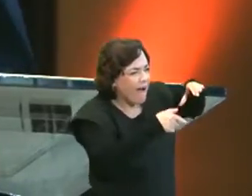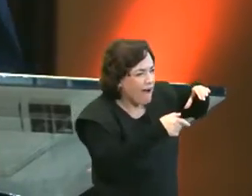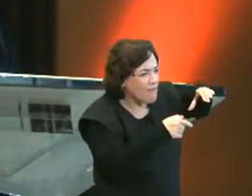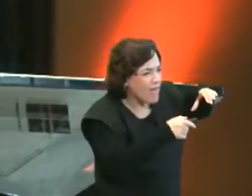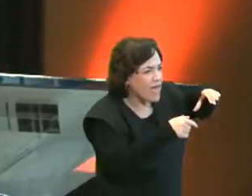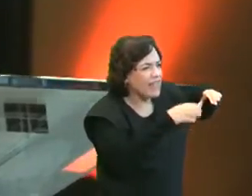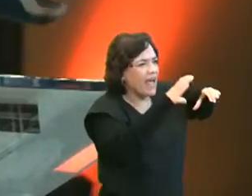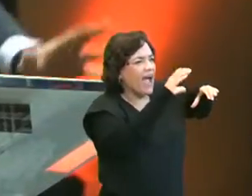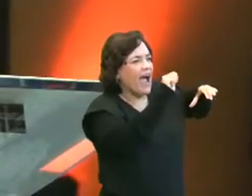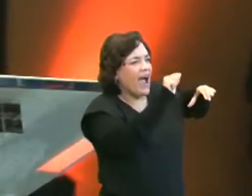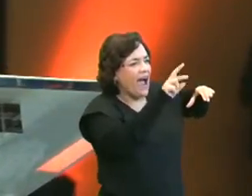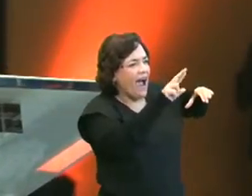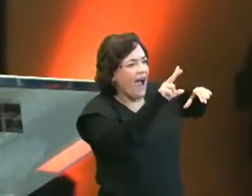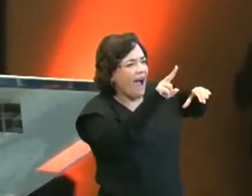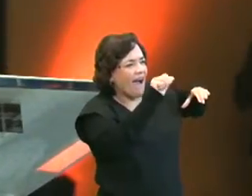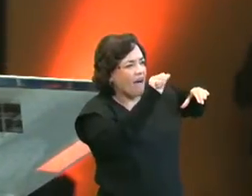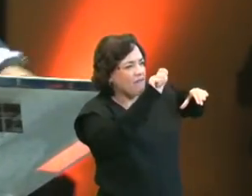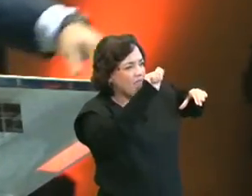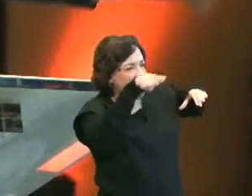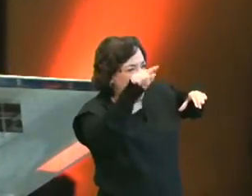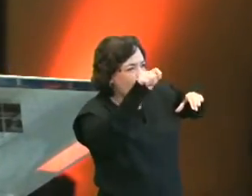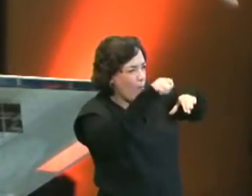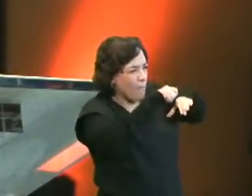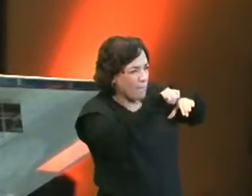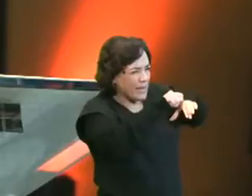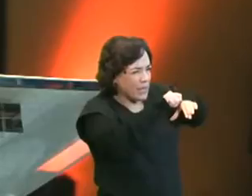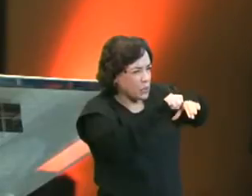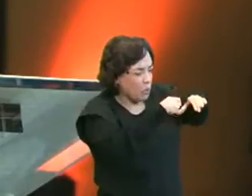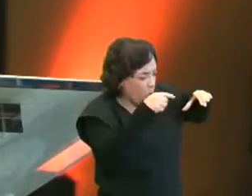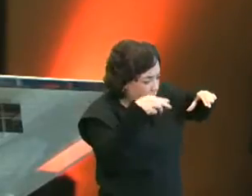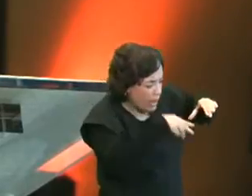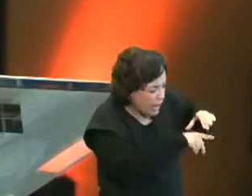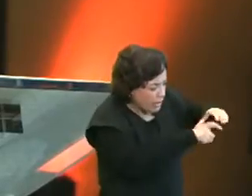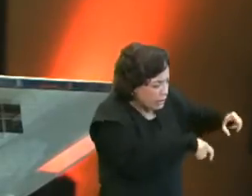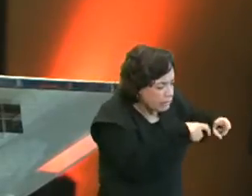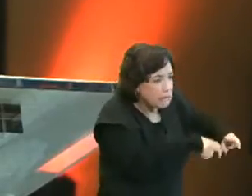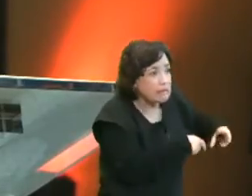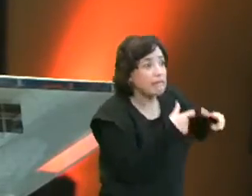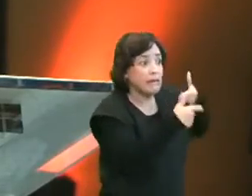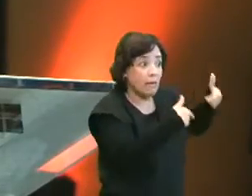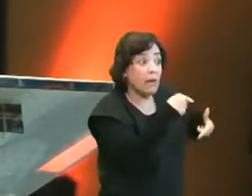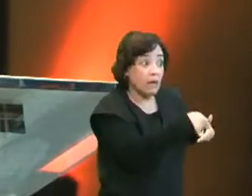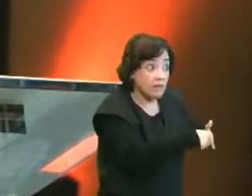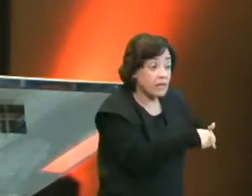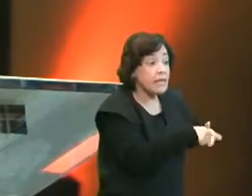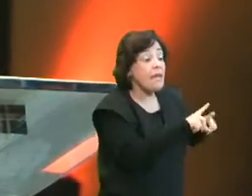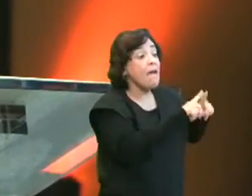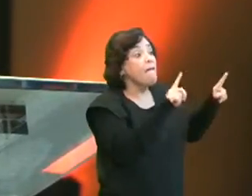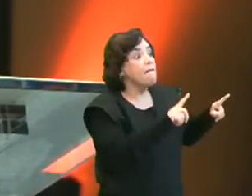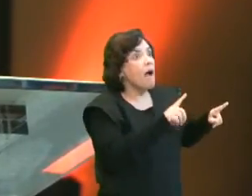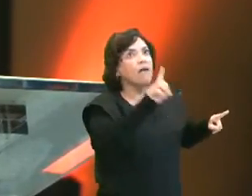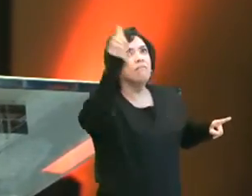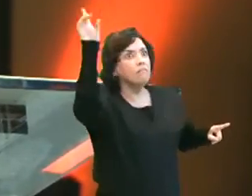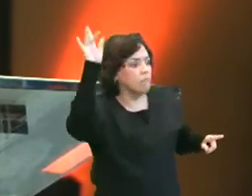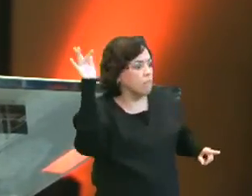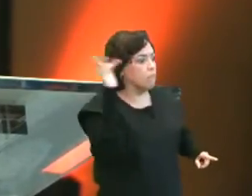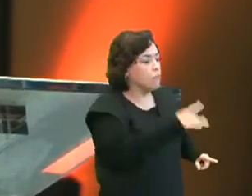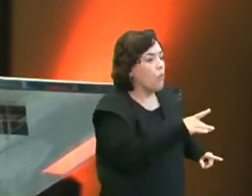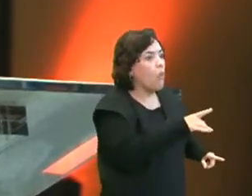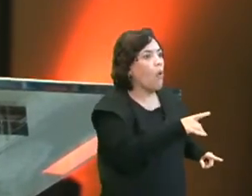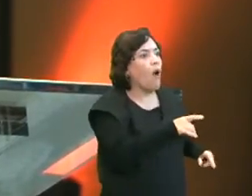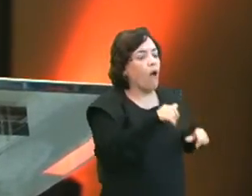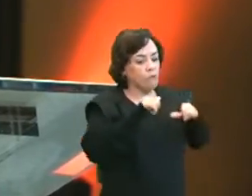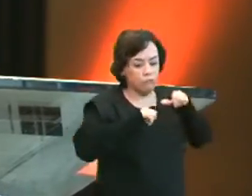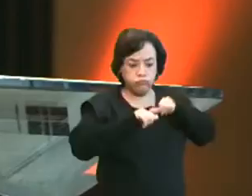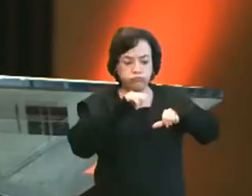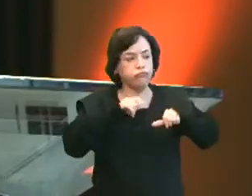as portas, para aqueles lugares, e começa a pregar o Evangelho. E Deus começa a mover entre